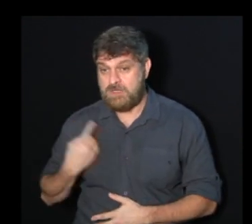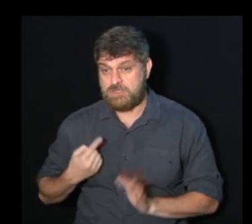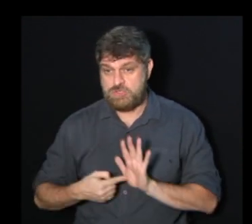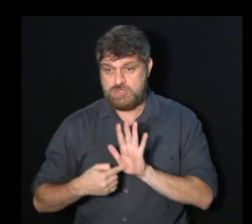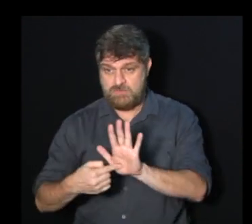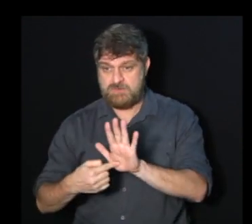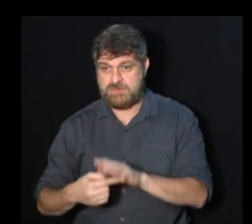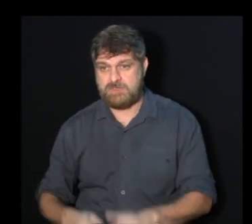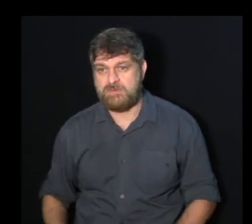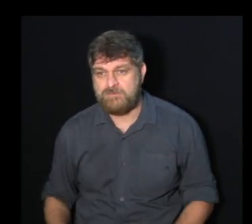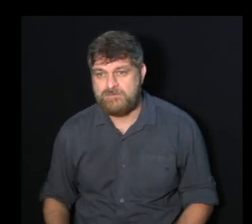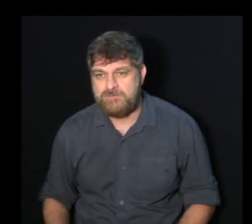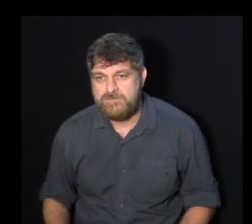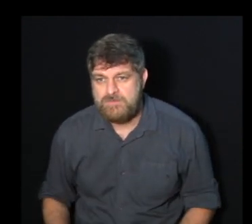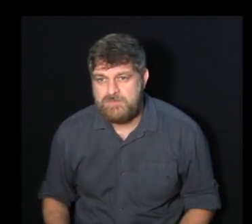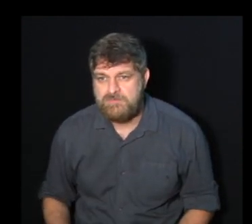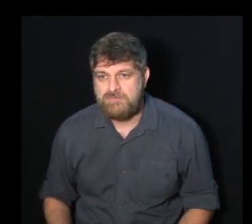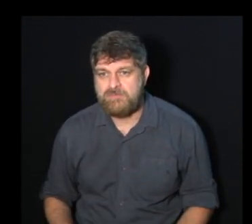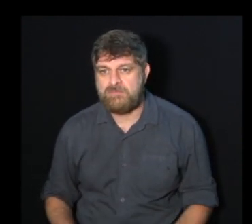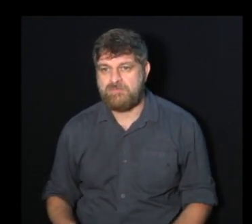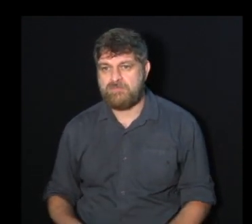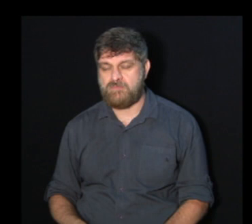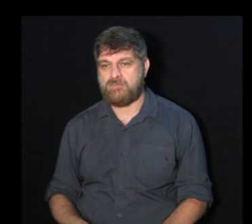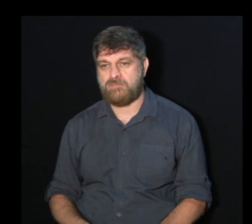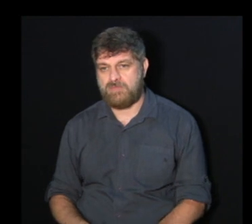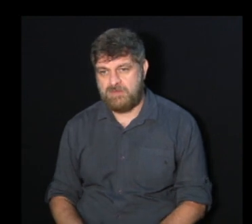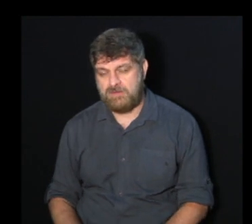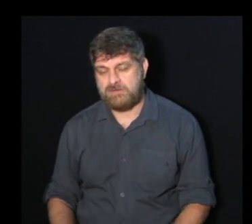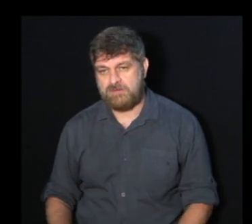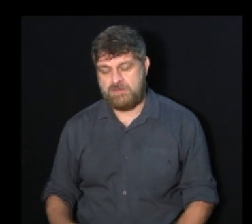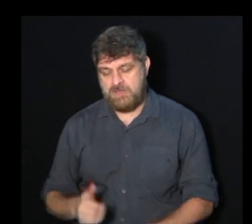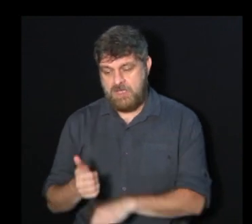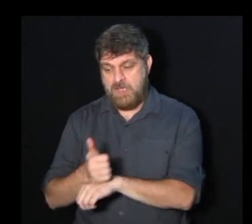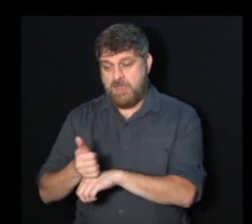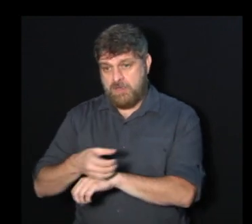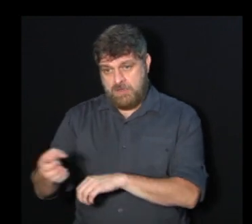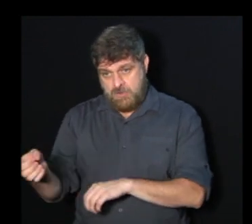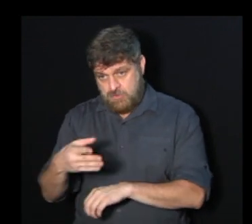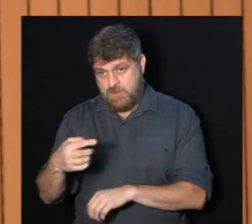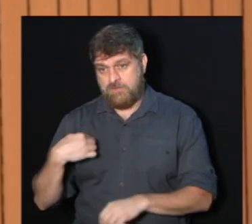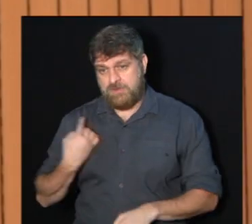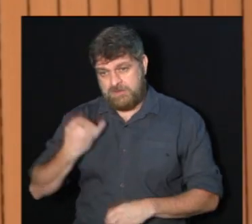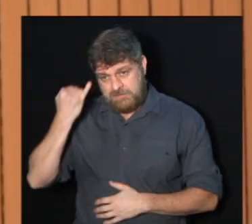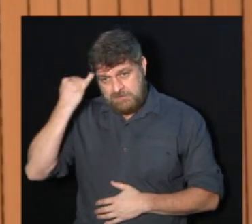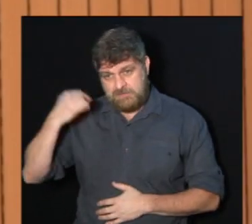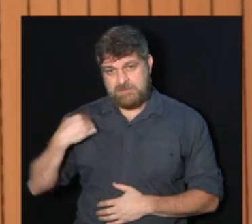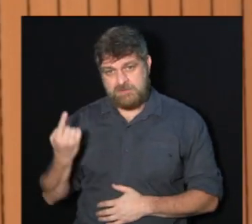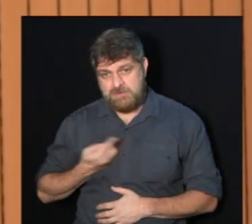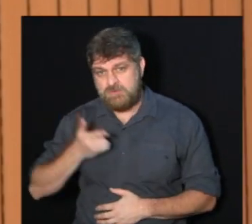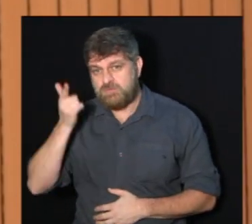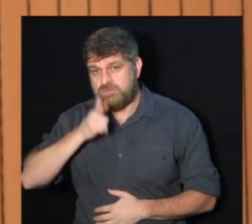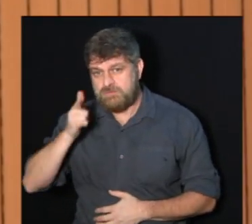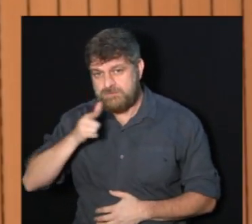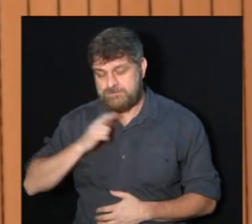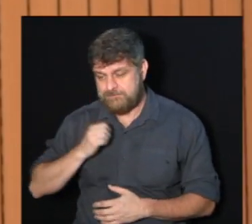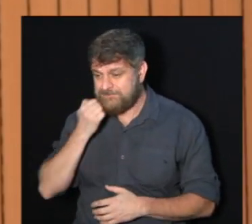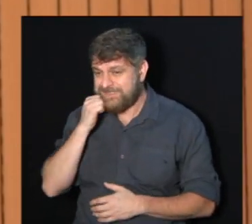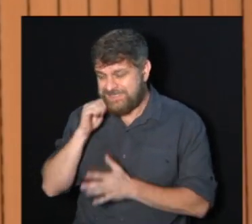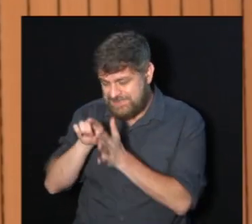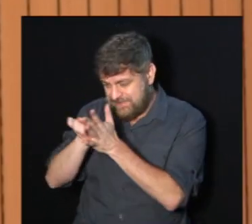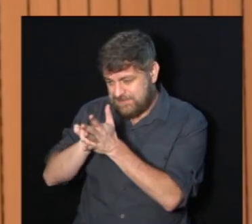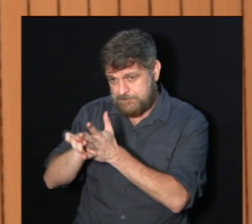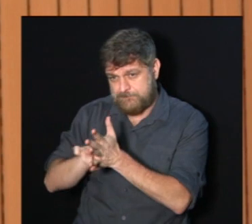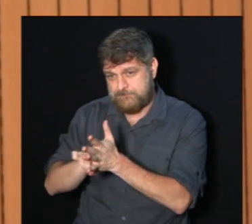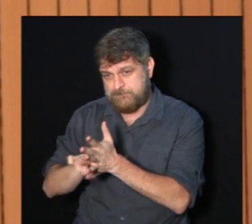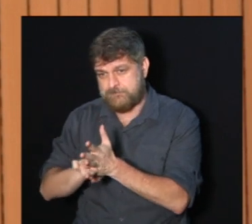falou, a fisioterapia ela tende a crescer muito mais, é uma profissão nova. E a nossa ideia é cada vez mais se basear em ciência. É isso,